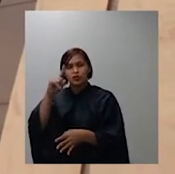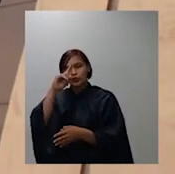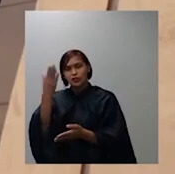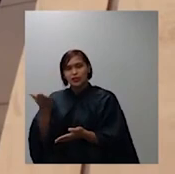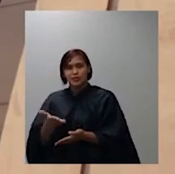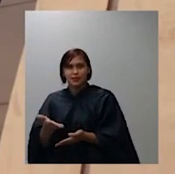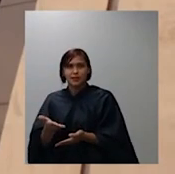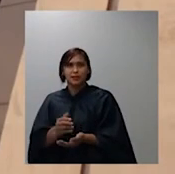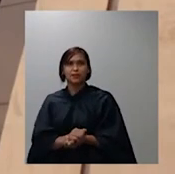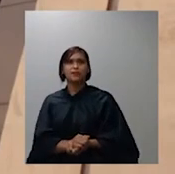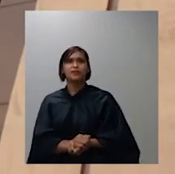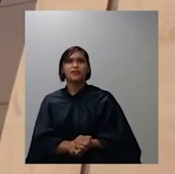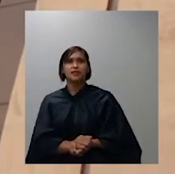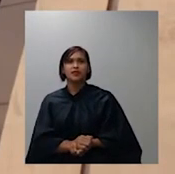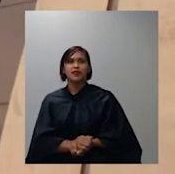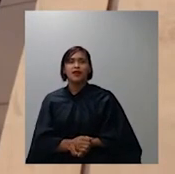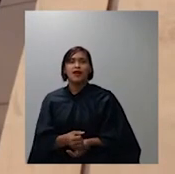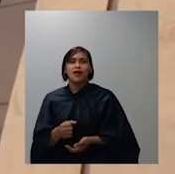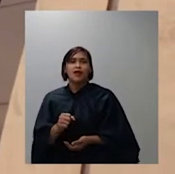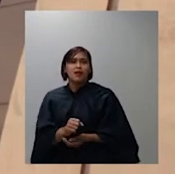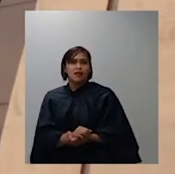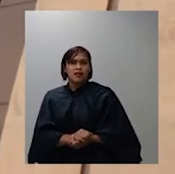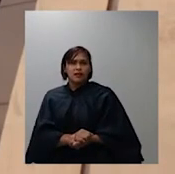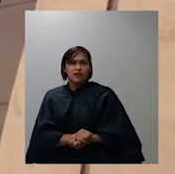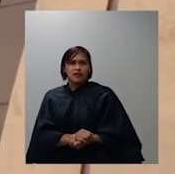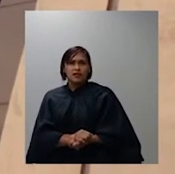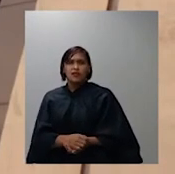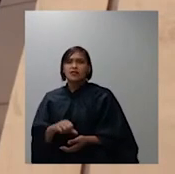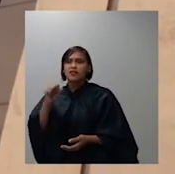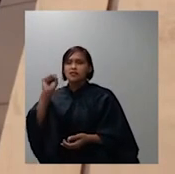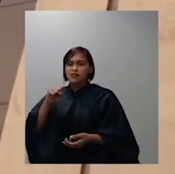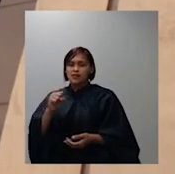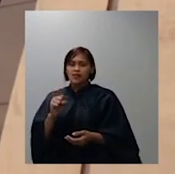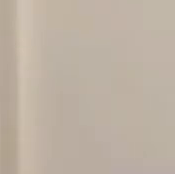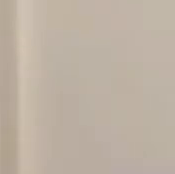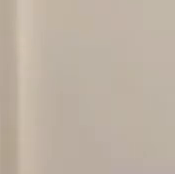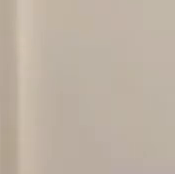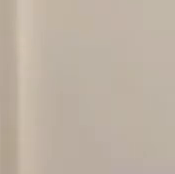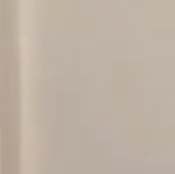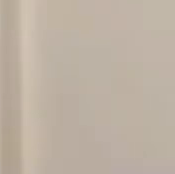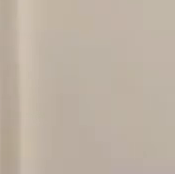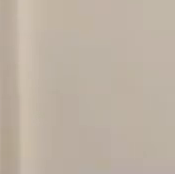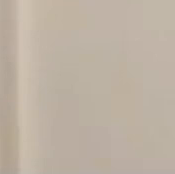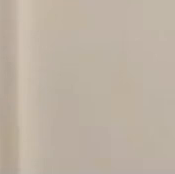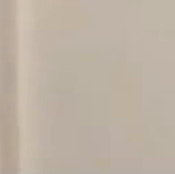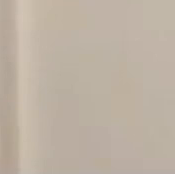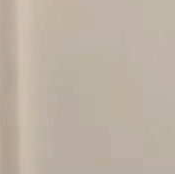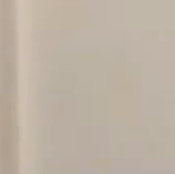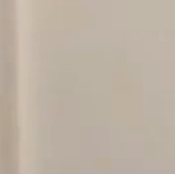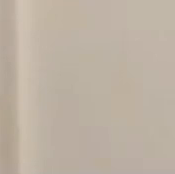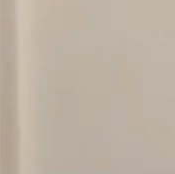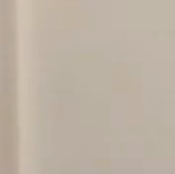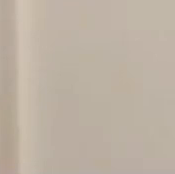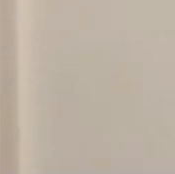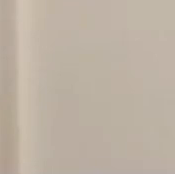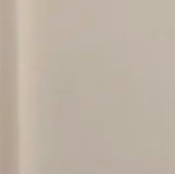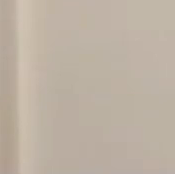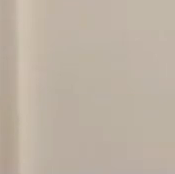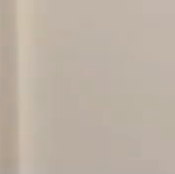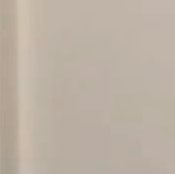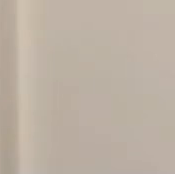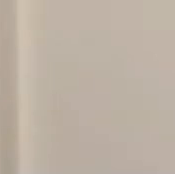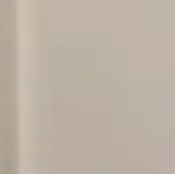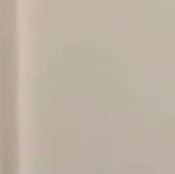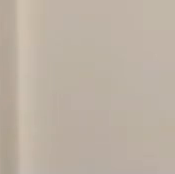o presidente do stj ministro joão otávio de noronha elogiou o trabalho do ministro mauro campbell que